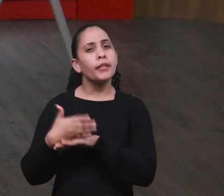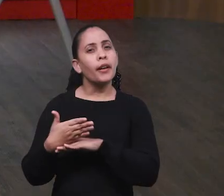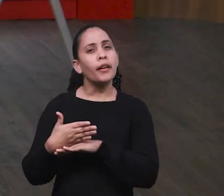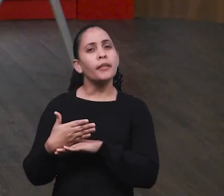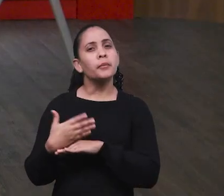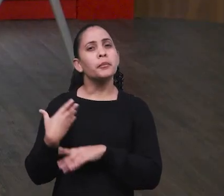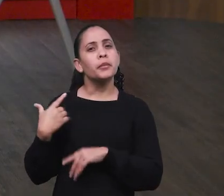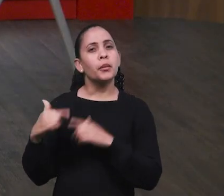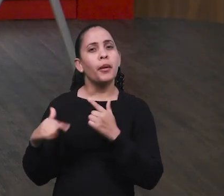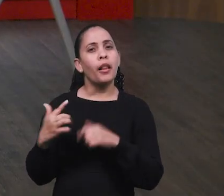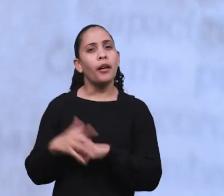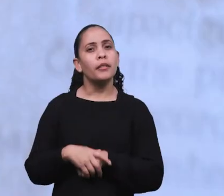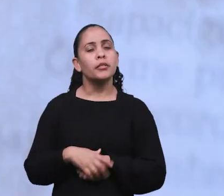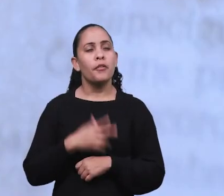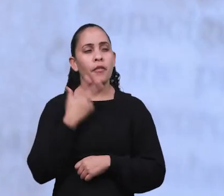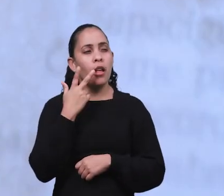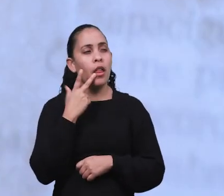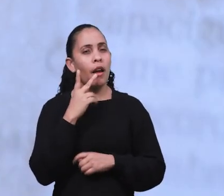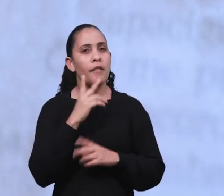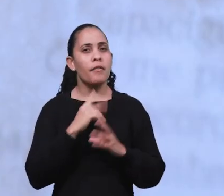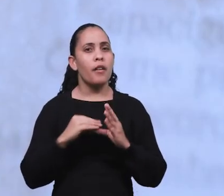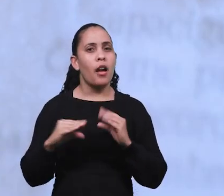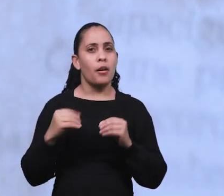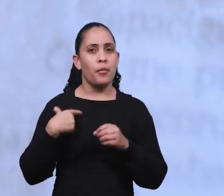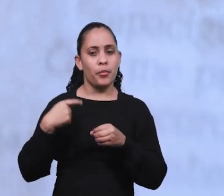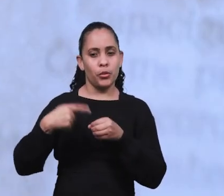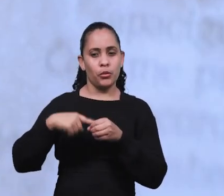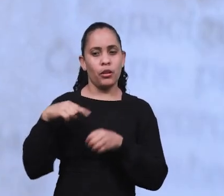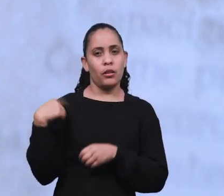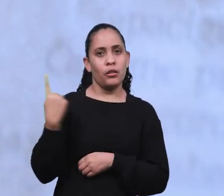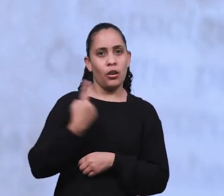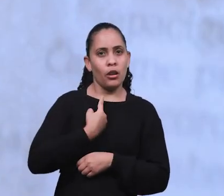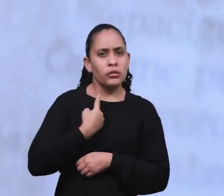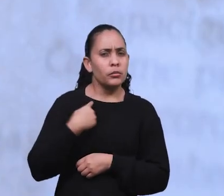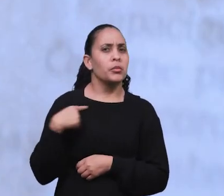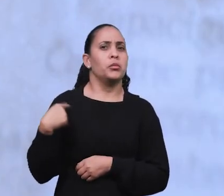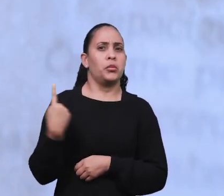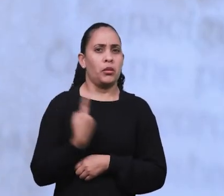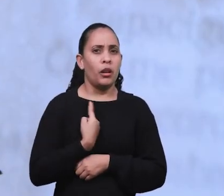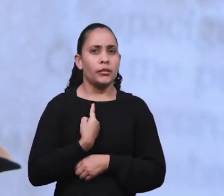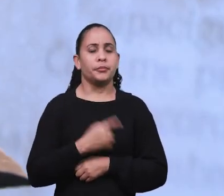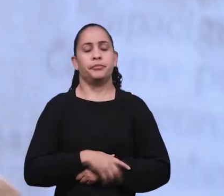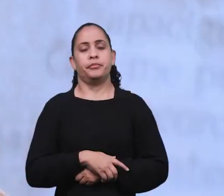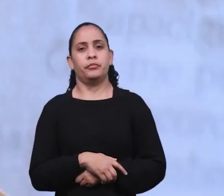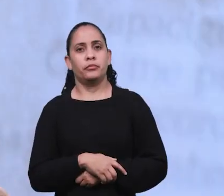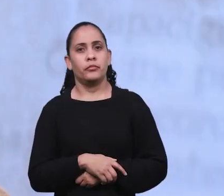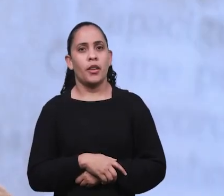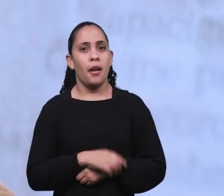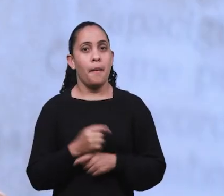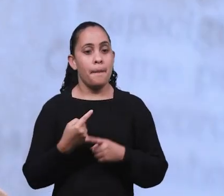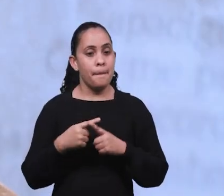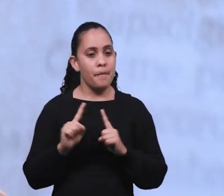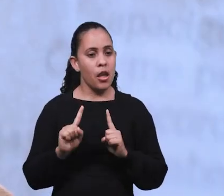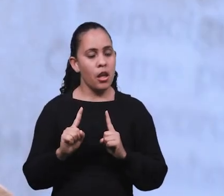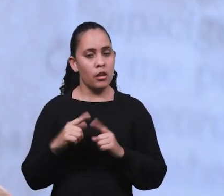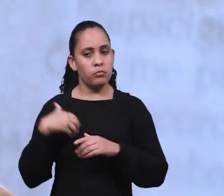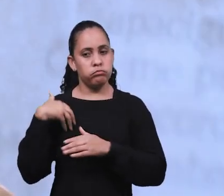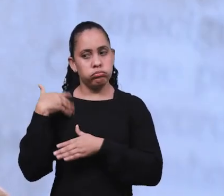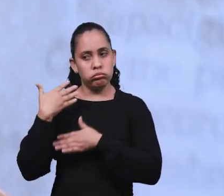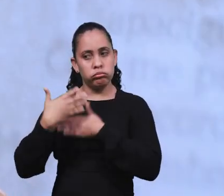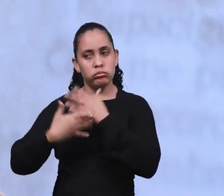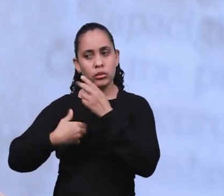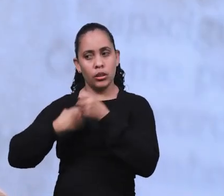eu entrei, falava-se muito sobre o petróleo é nosso. Petróleo é nosso, petróleo é nosso, é isso aqui. Só que